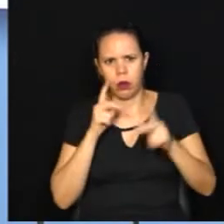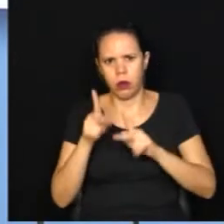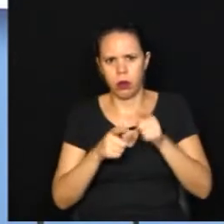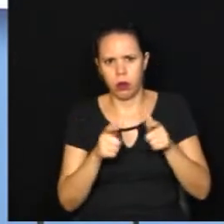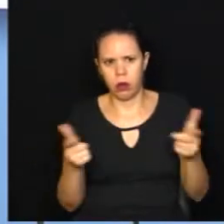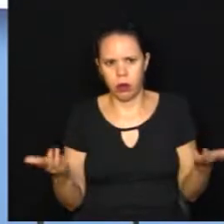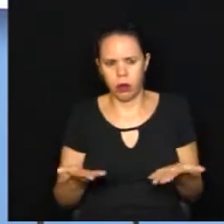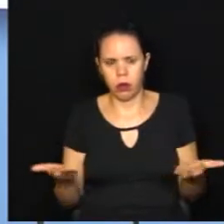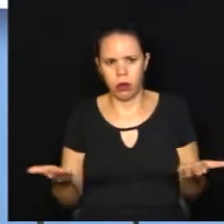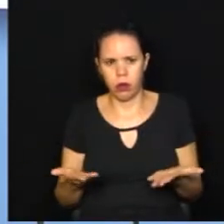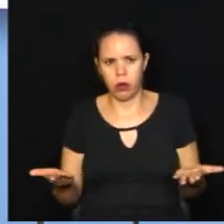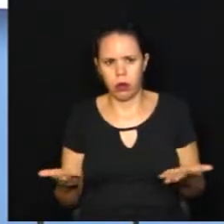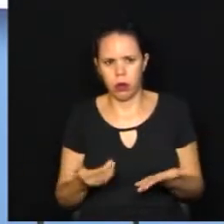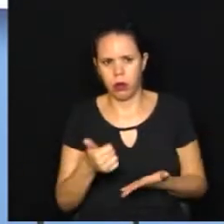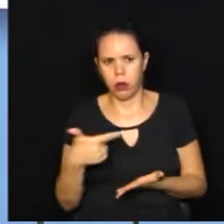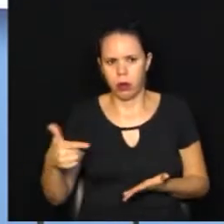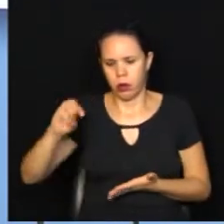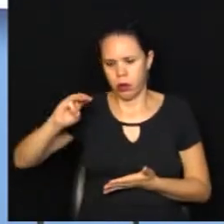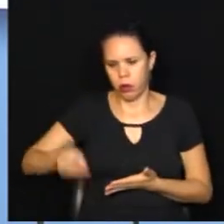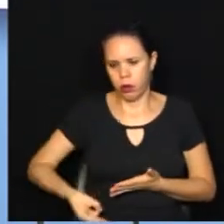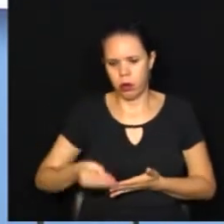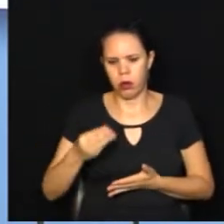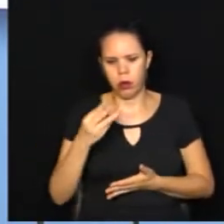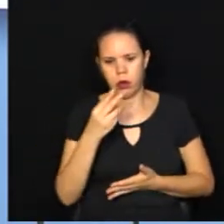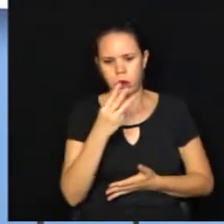que hoje são de